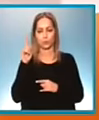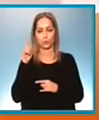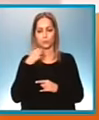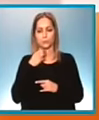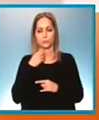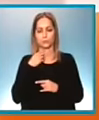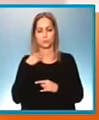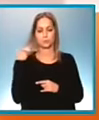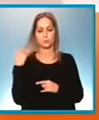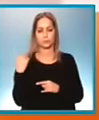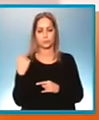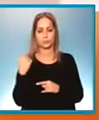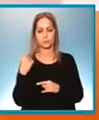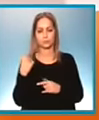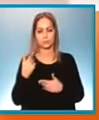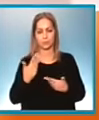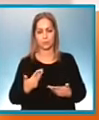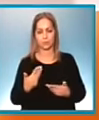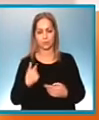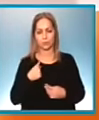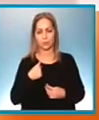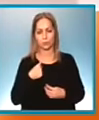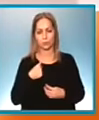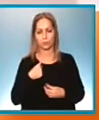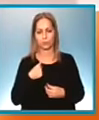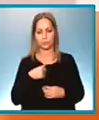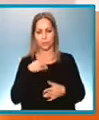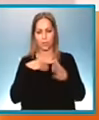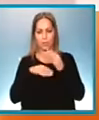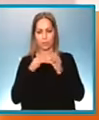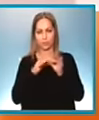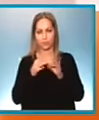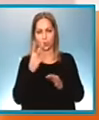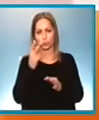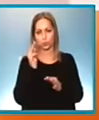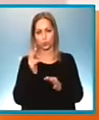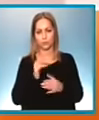E pronto, foi assim, mas aprendi há dois anos.